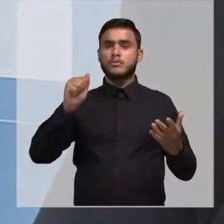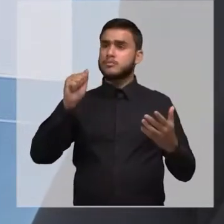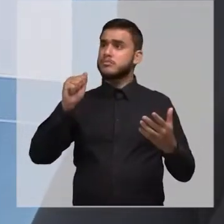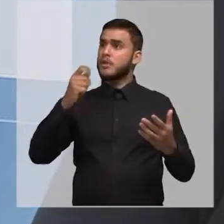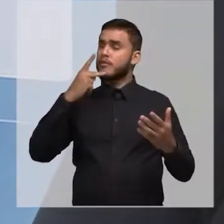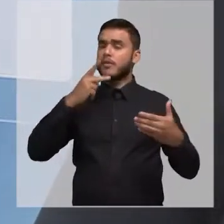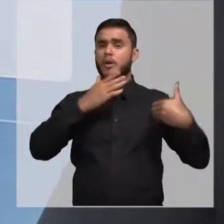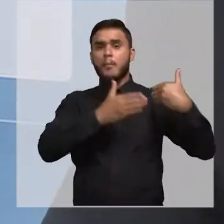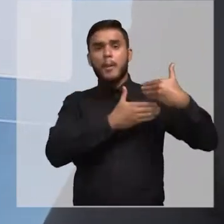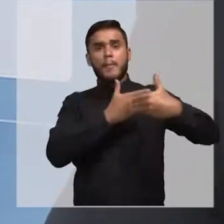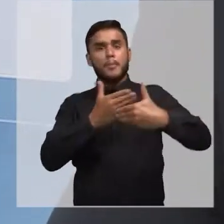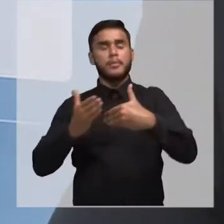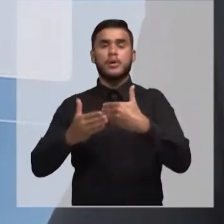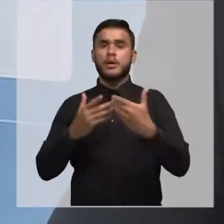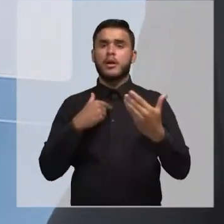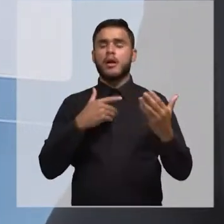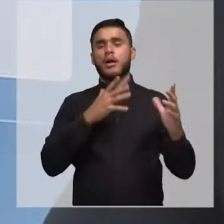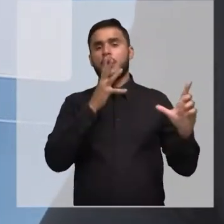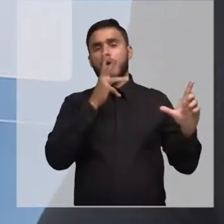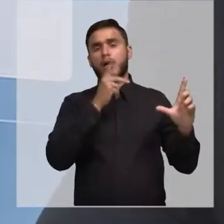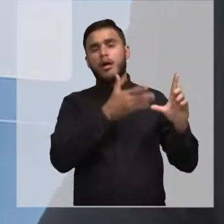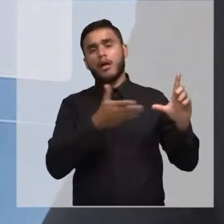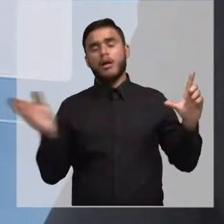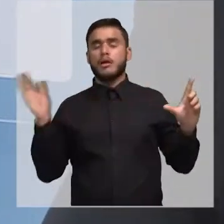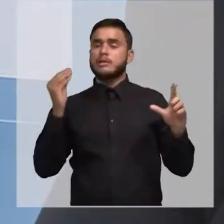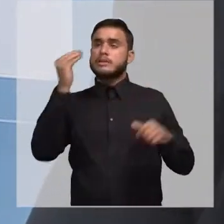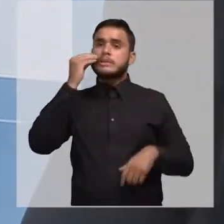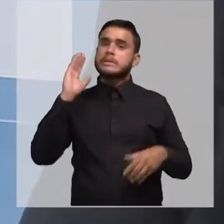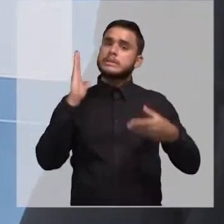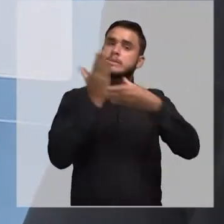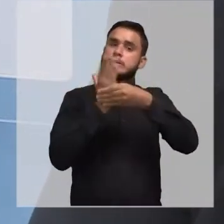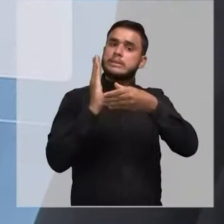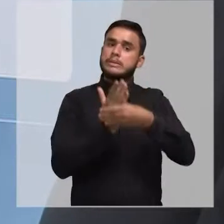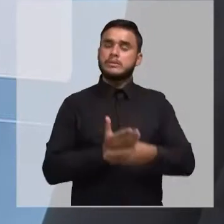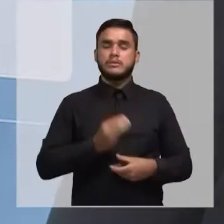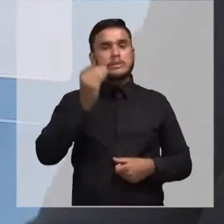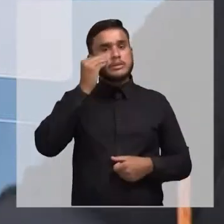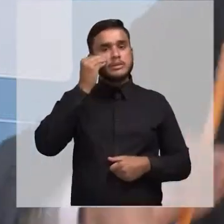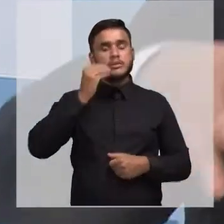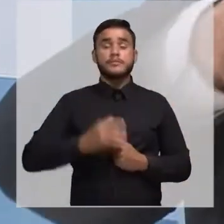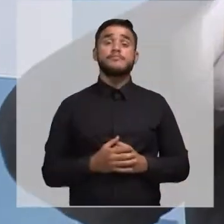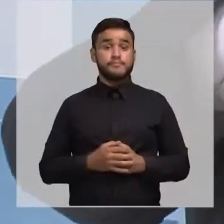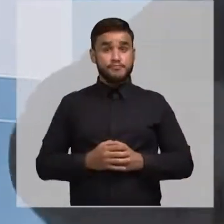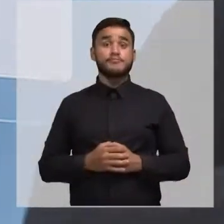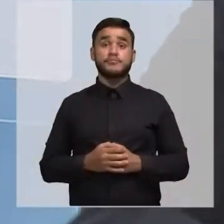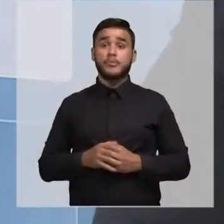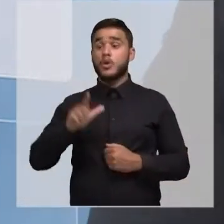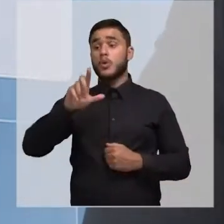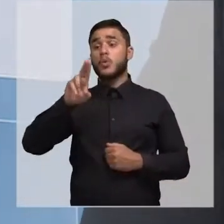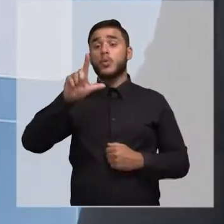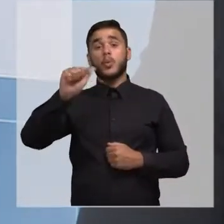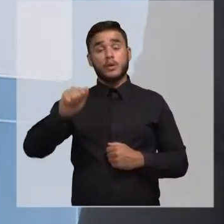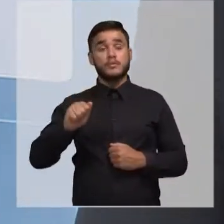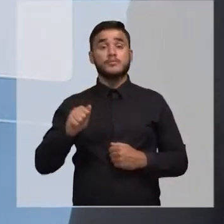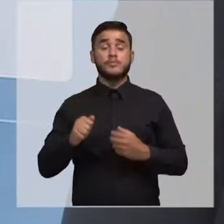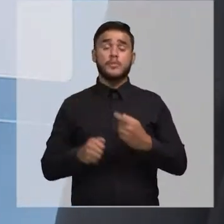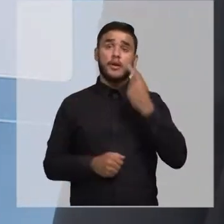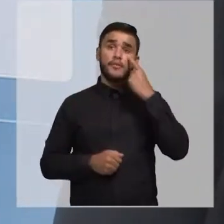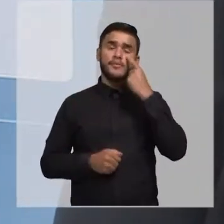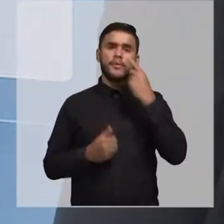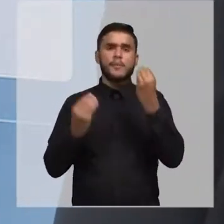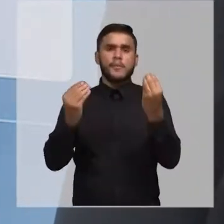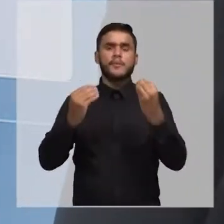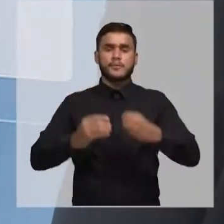julgado, existe uma quantidade enorme de recursos, né, Luiz? Que é possível. Então, ainda tem a questão do Lula, que é